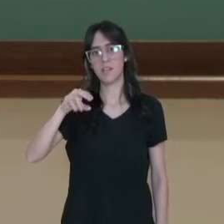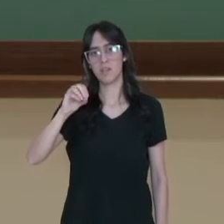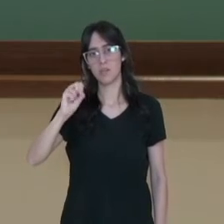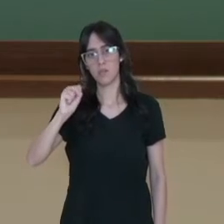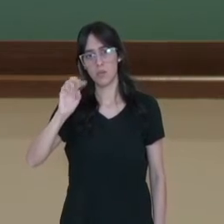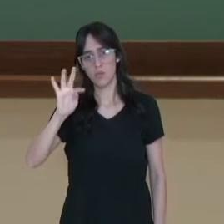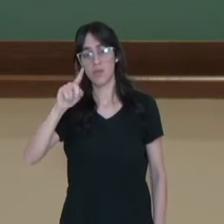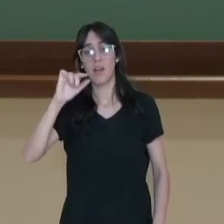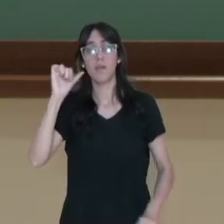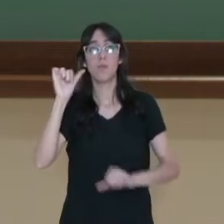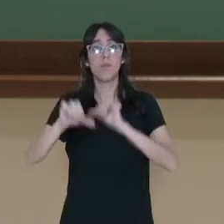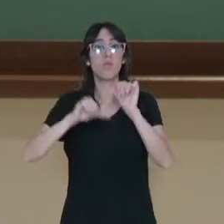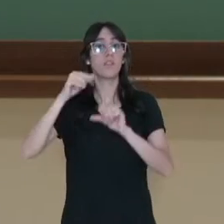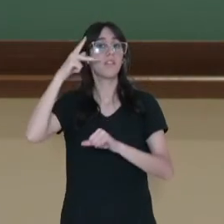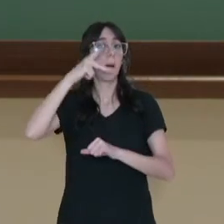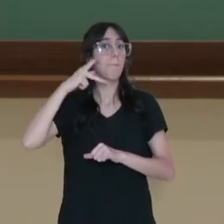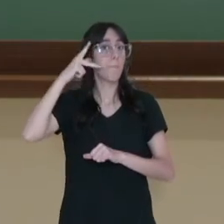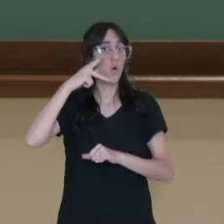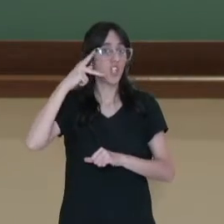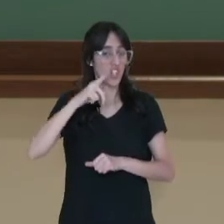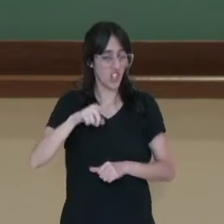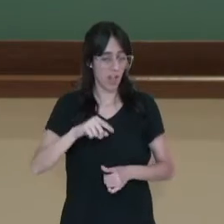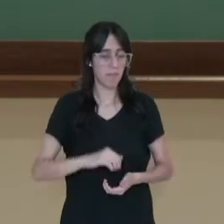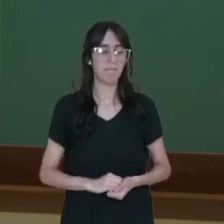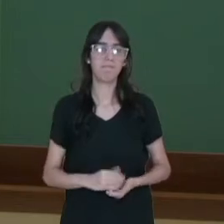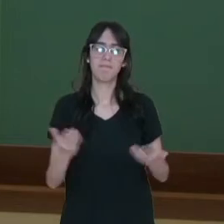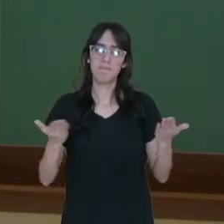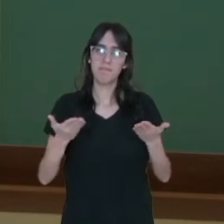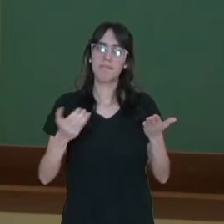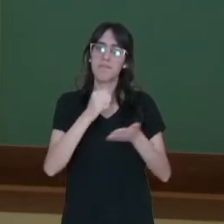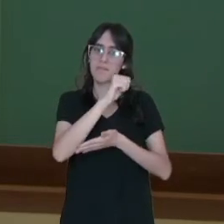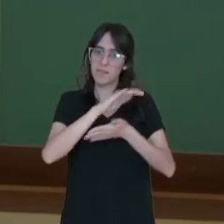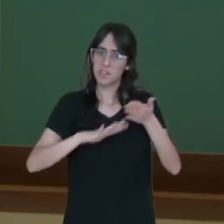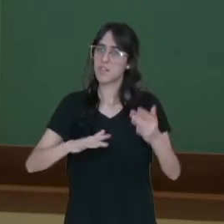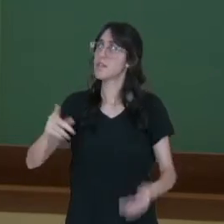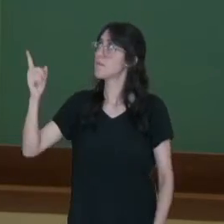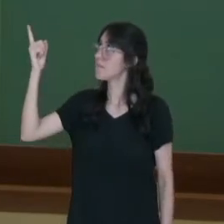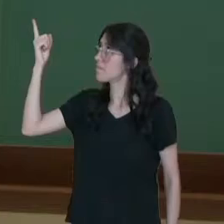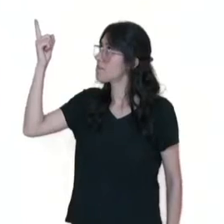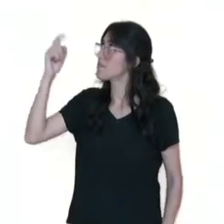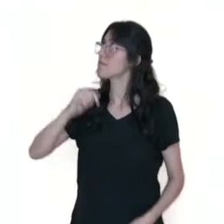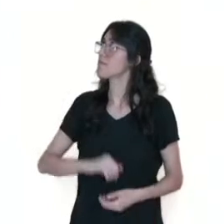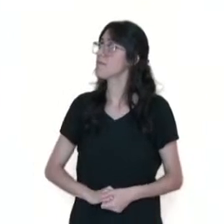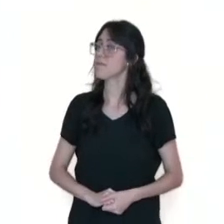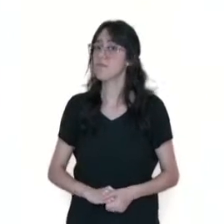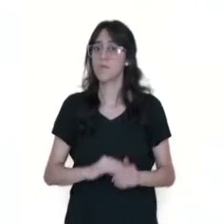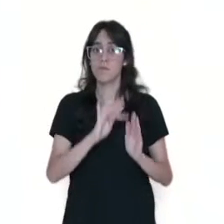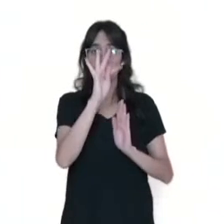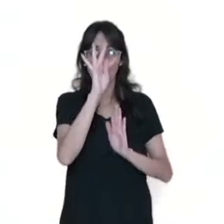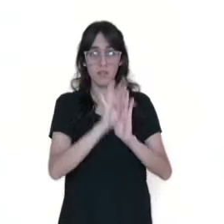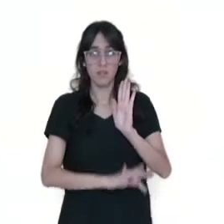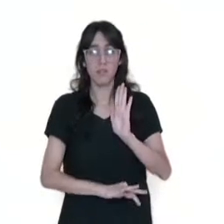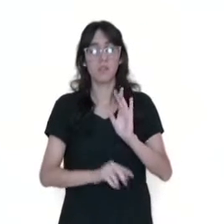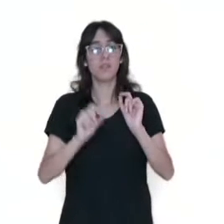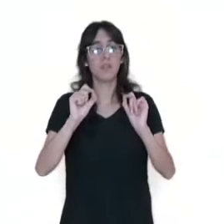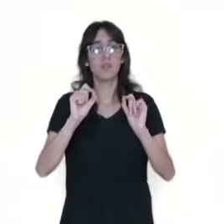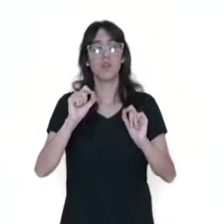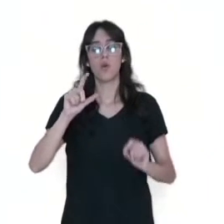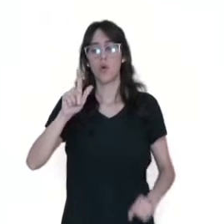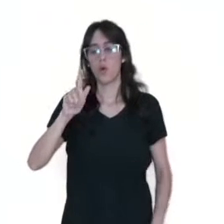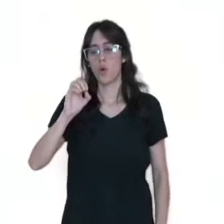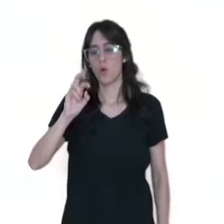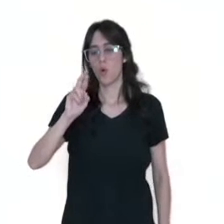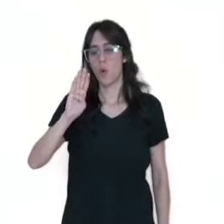liberdade para as pessoas. E aí nós temos um exercício. Leia comigo esse texto, que é um texto de Mikhail